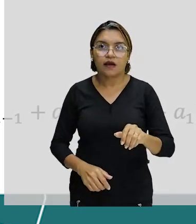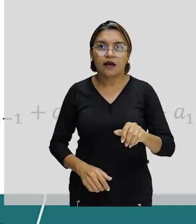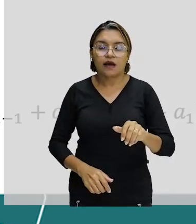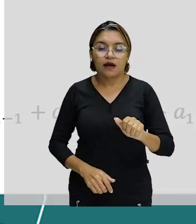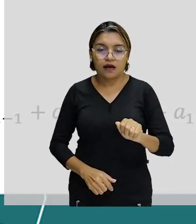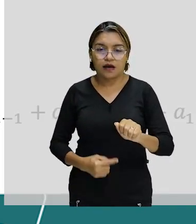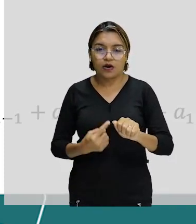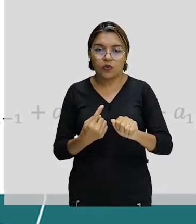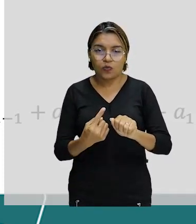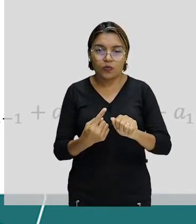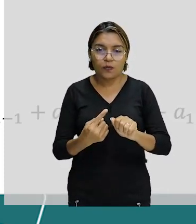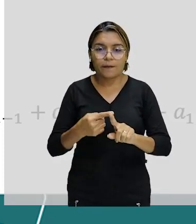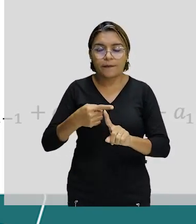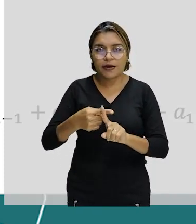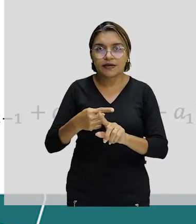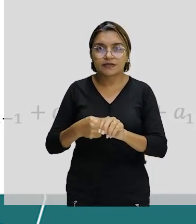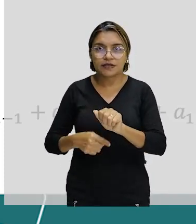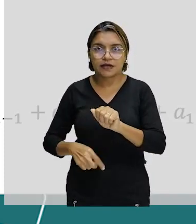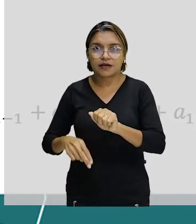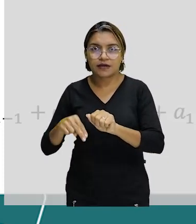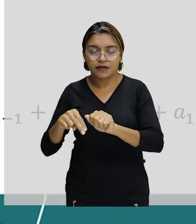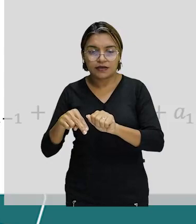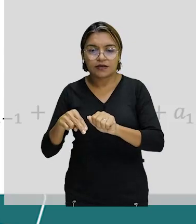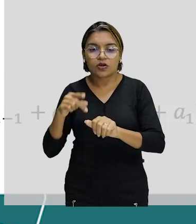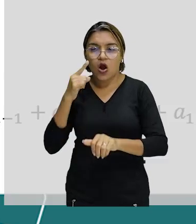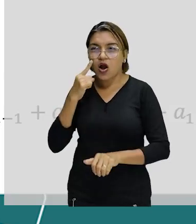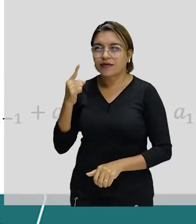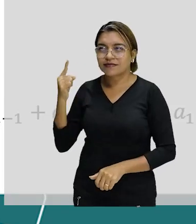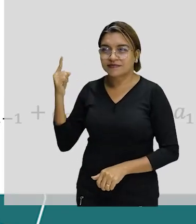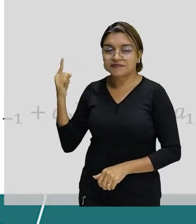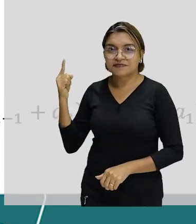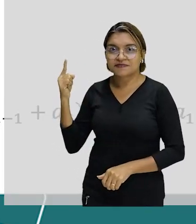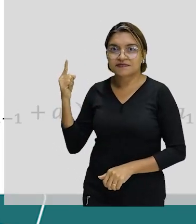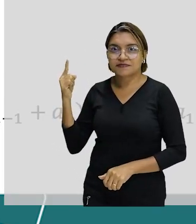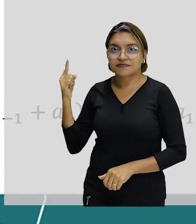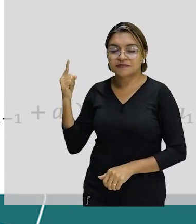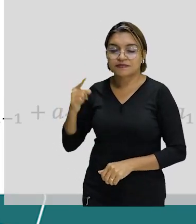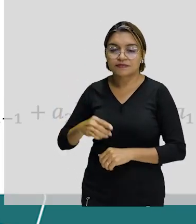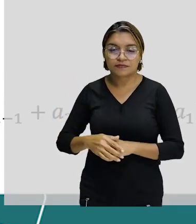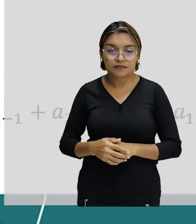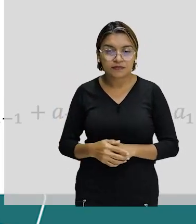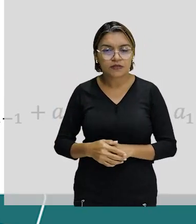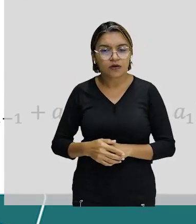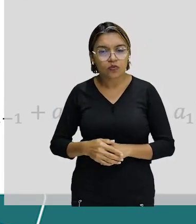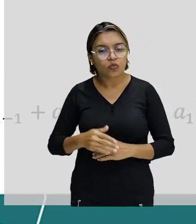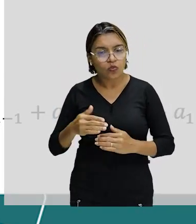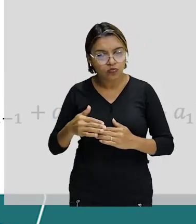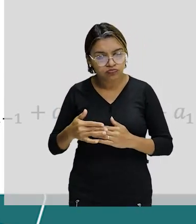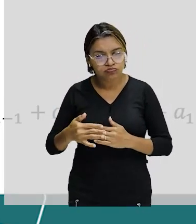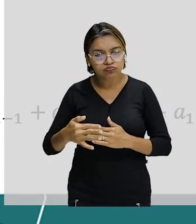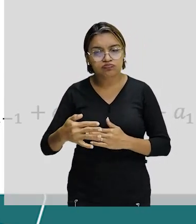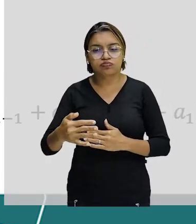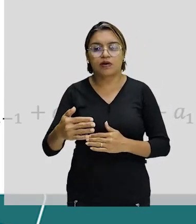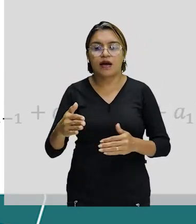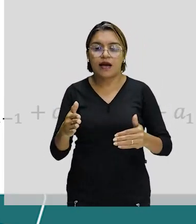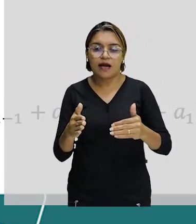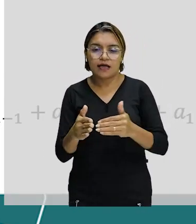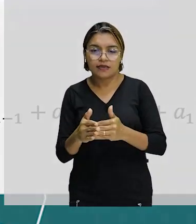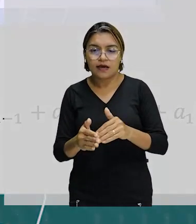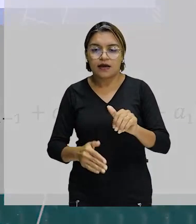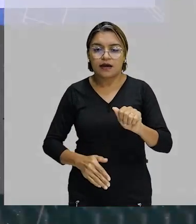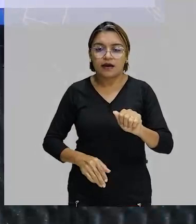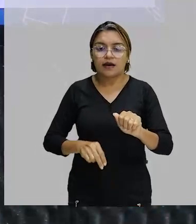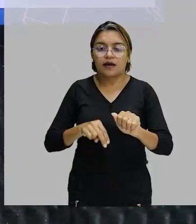AN, A2 mais AN menos 1, A3 mais AN menos 2, e assim sucessivamente até o AN menos 2